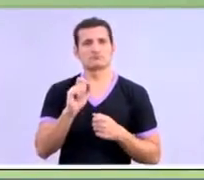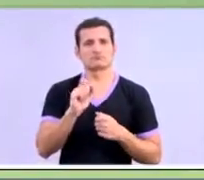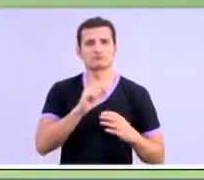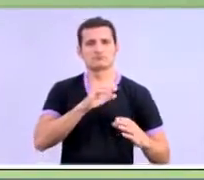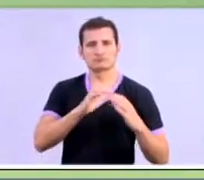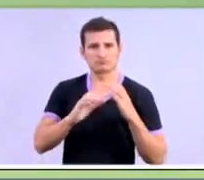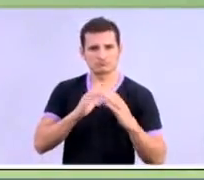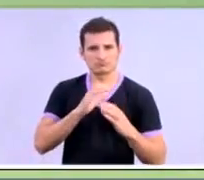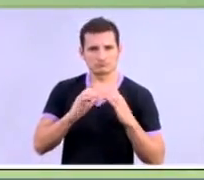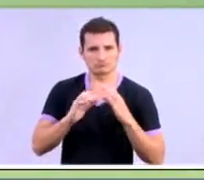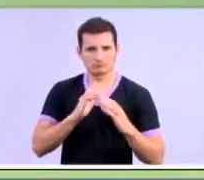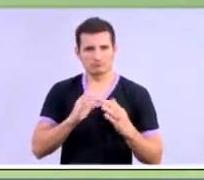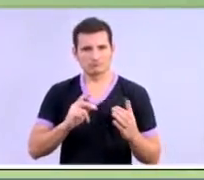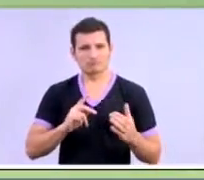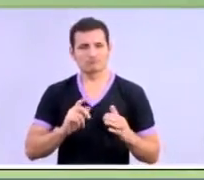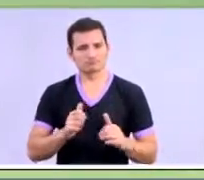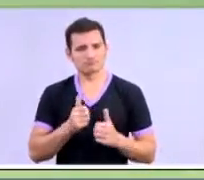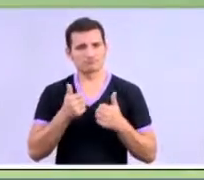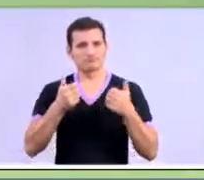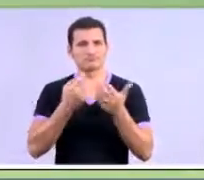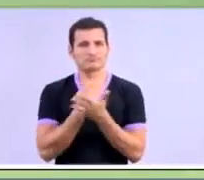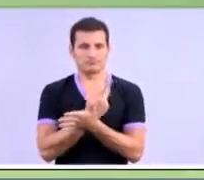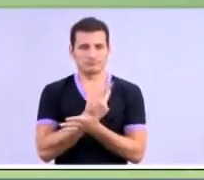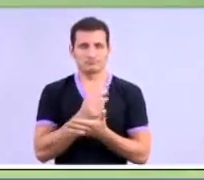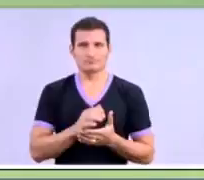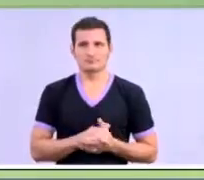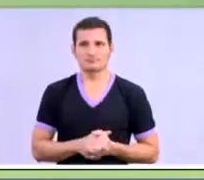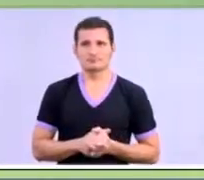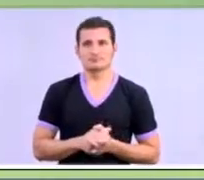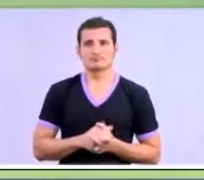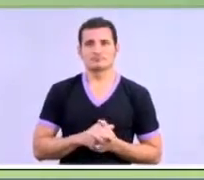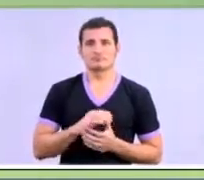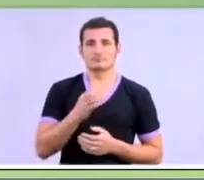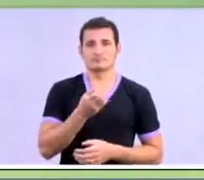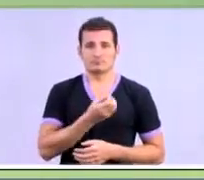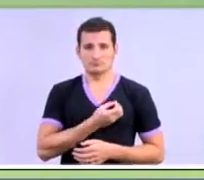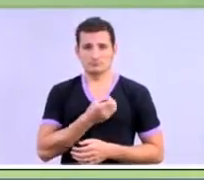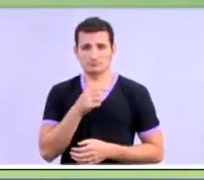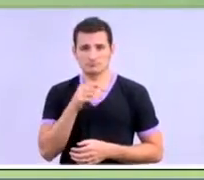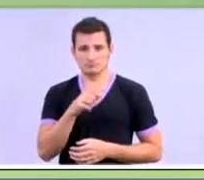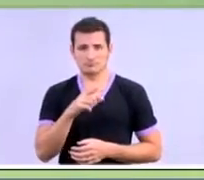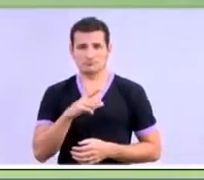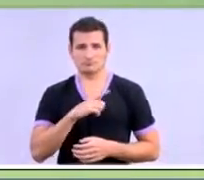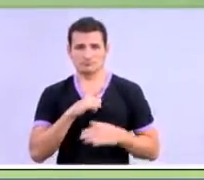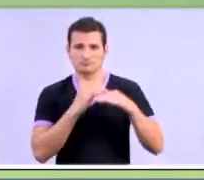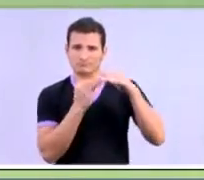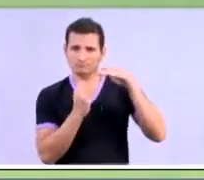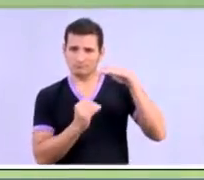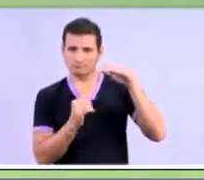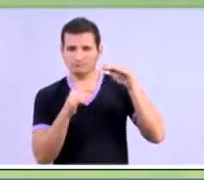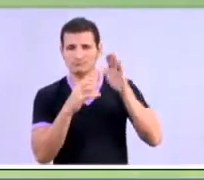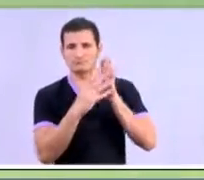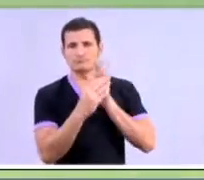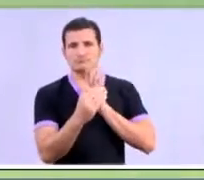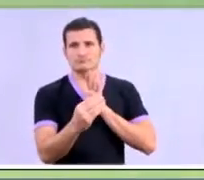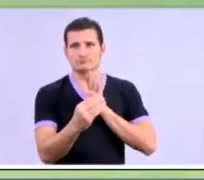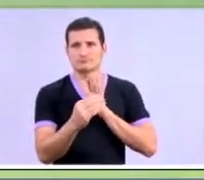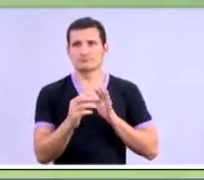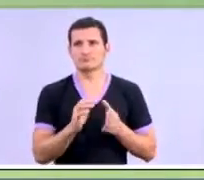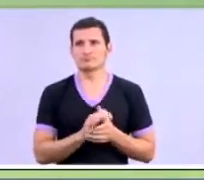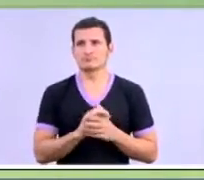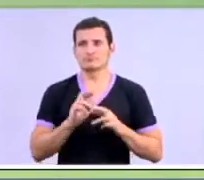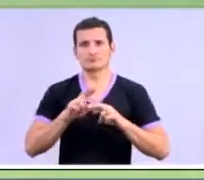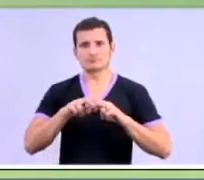êxito. A arquitetura do conjunto de protocolo TCP/IP segue a estrutura desse modelo. Por causa disso, o modelo